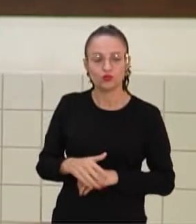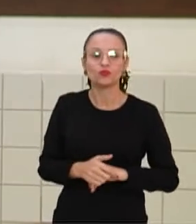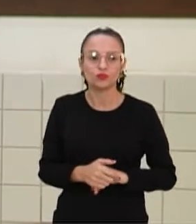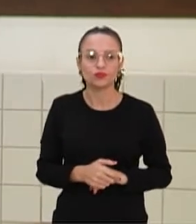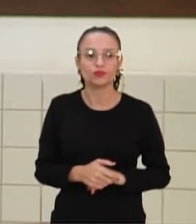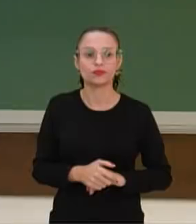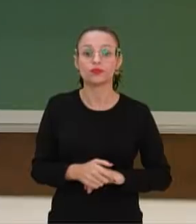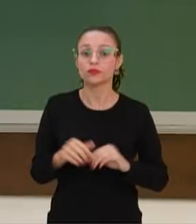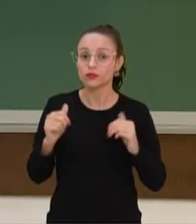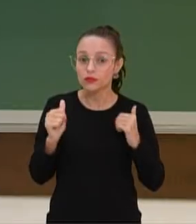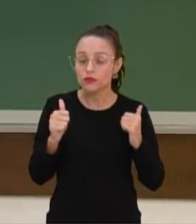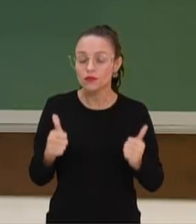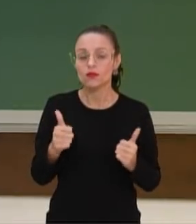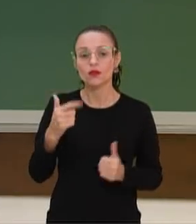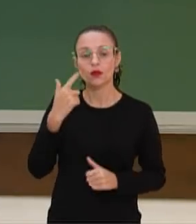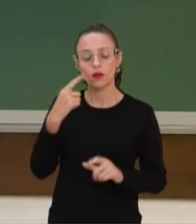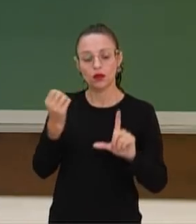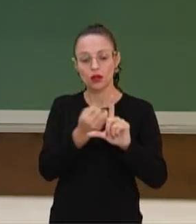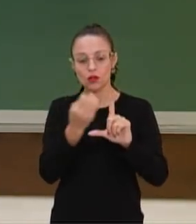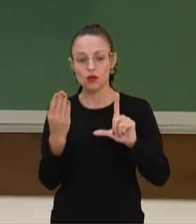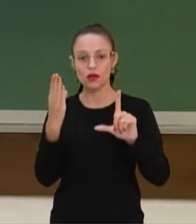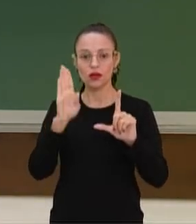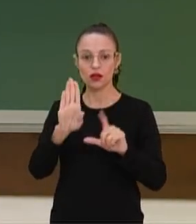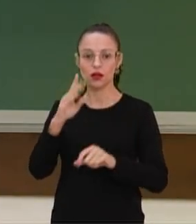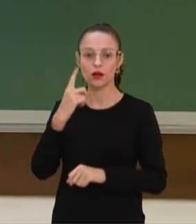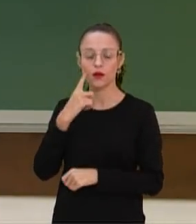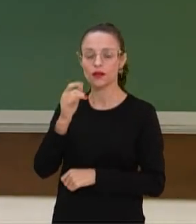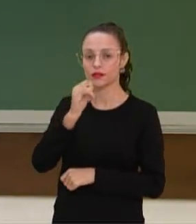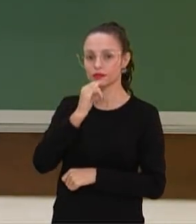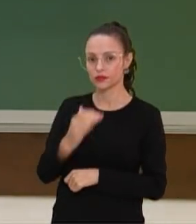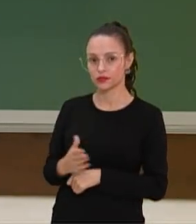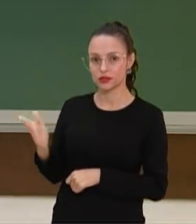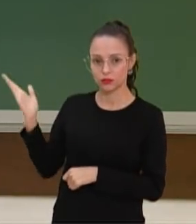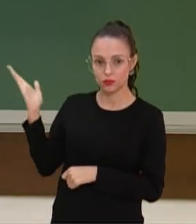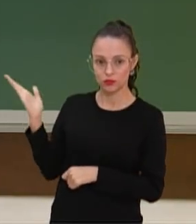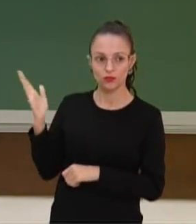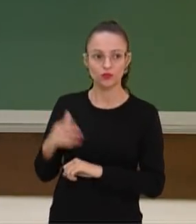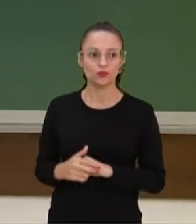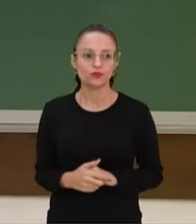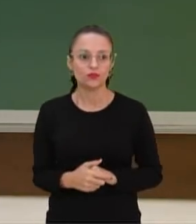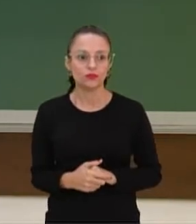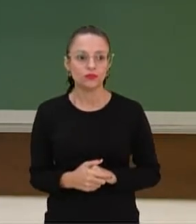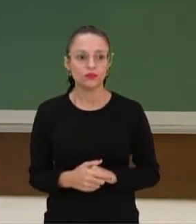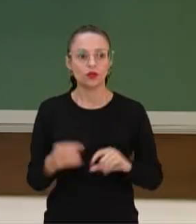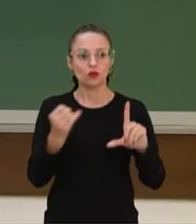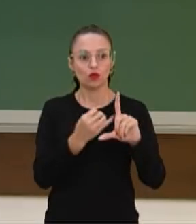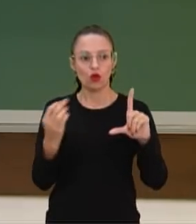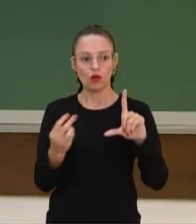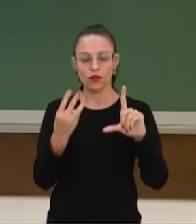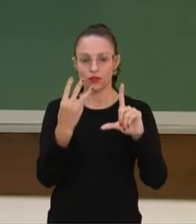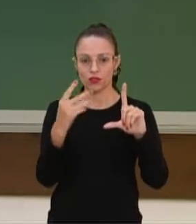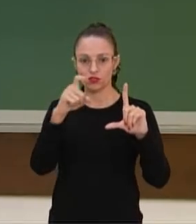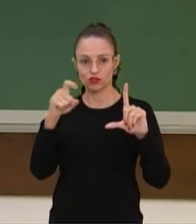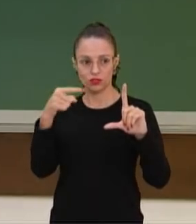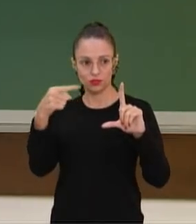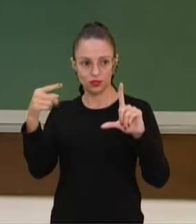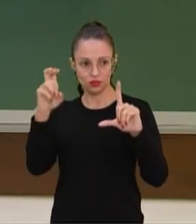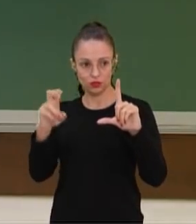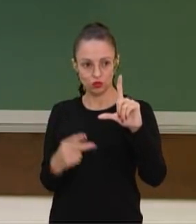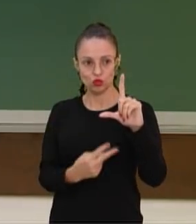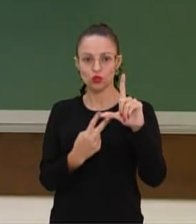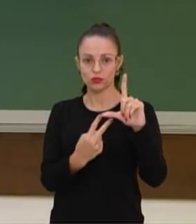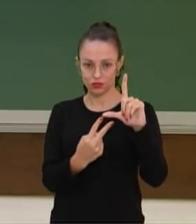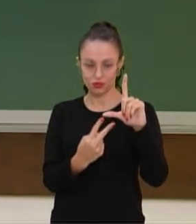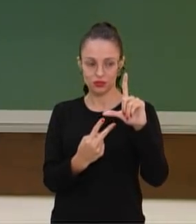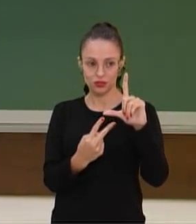Aqui, trabalhando com os logaritmandos, olha só os nossos exemplos. Log de 3x menos 5 na base